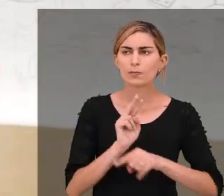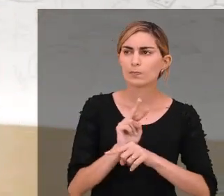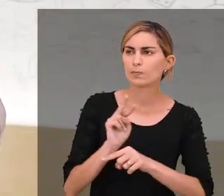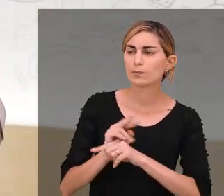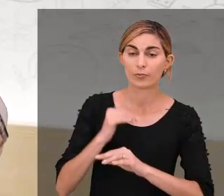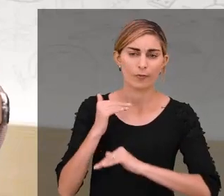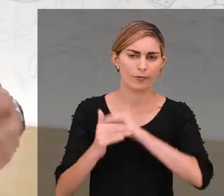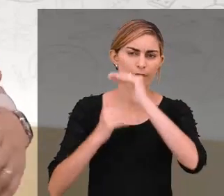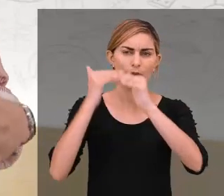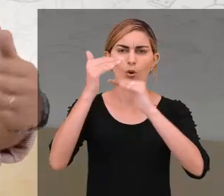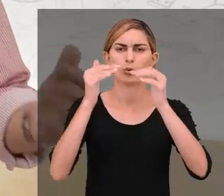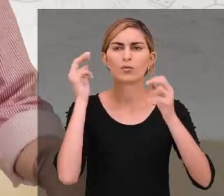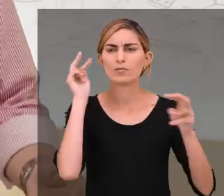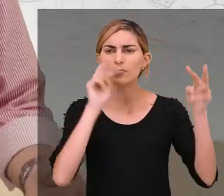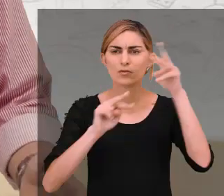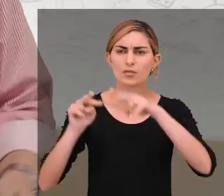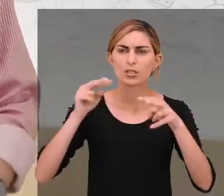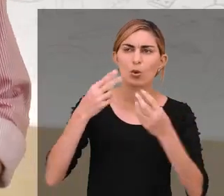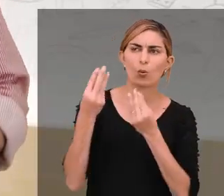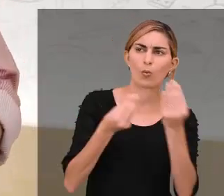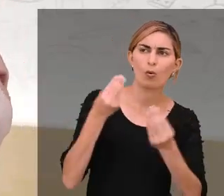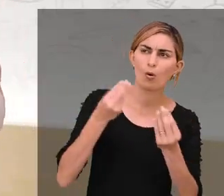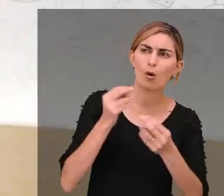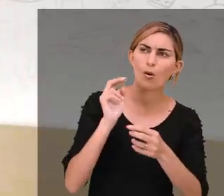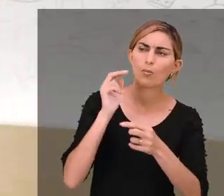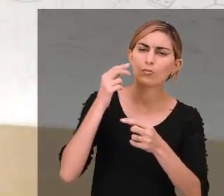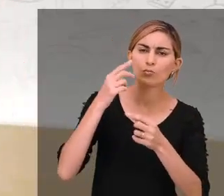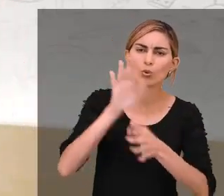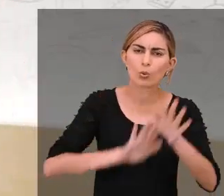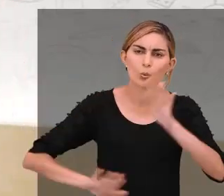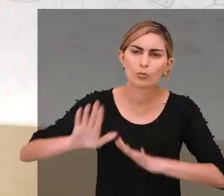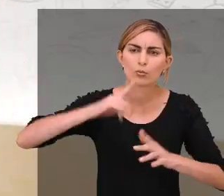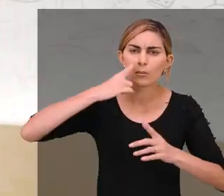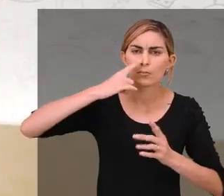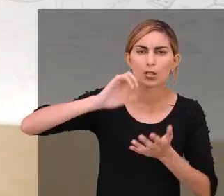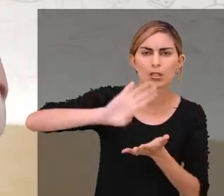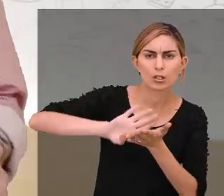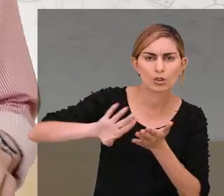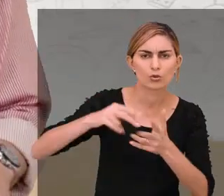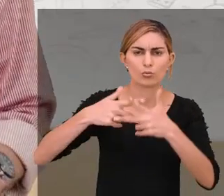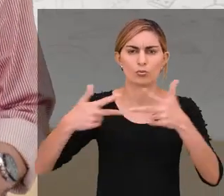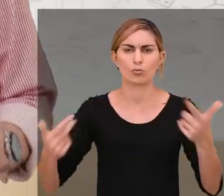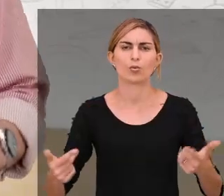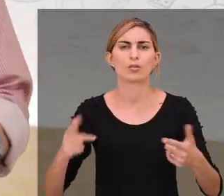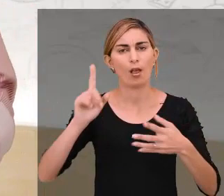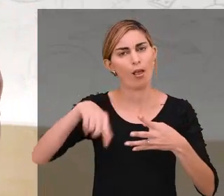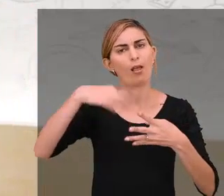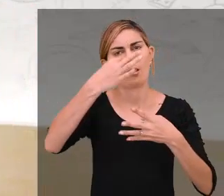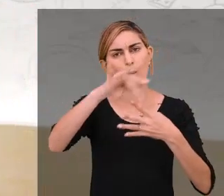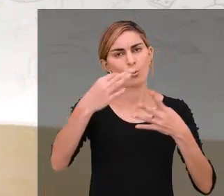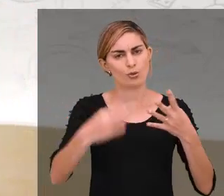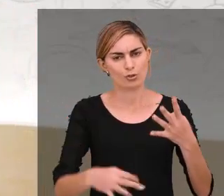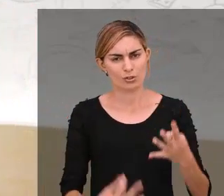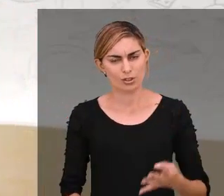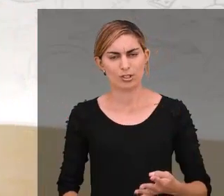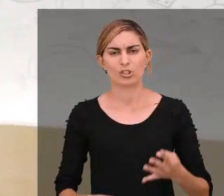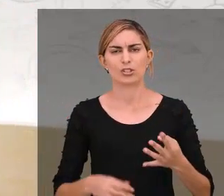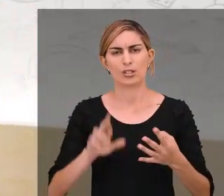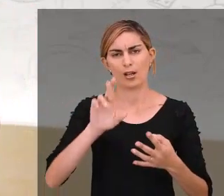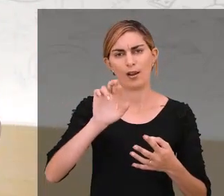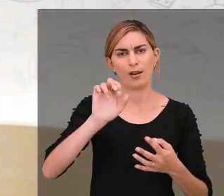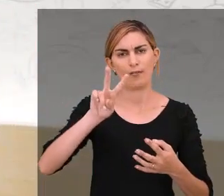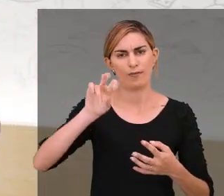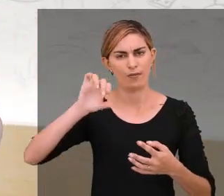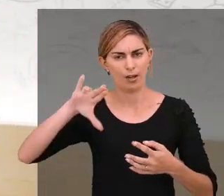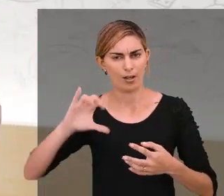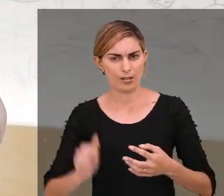assim, evoluir do ponto de vista de descarte, e a logística reversa, ela entra nesse ponto como se fosse a base